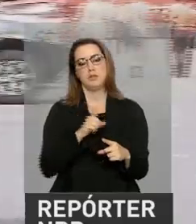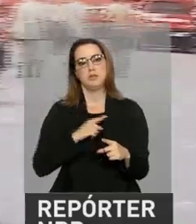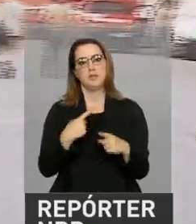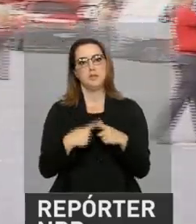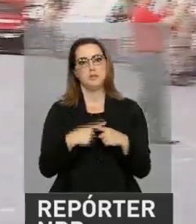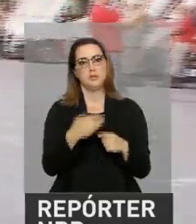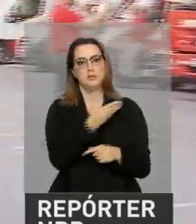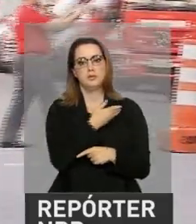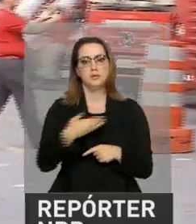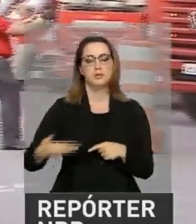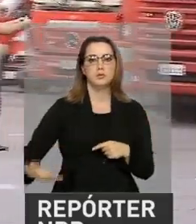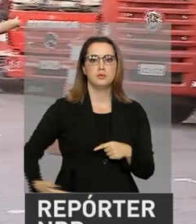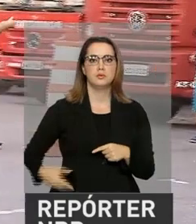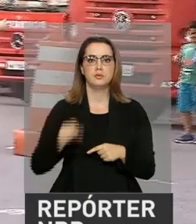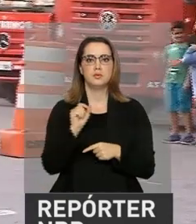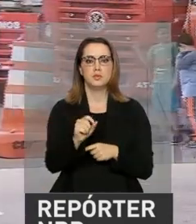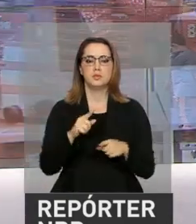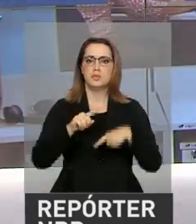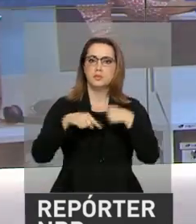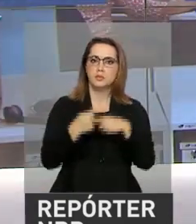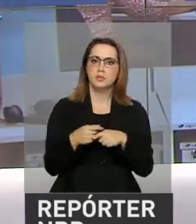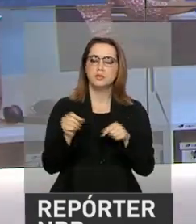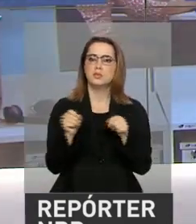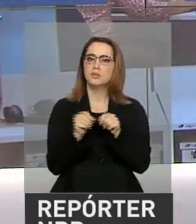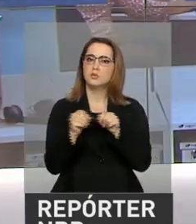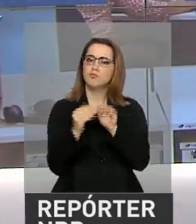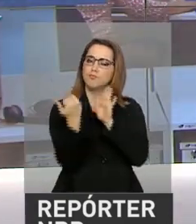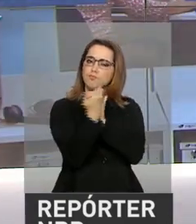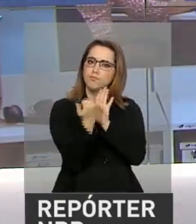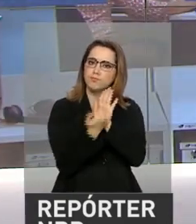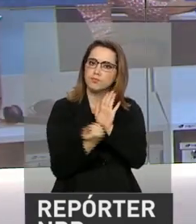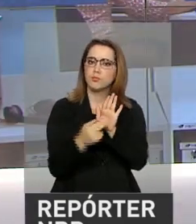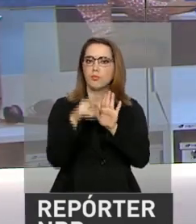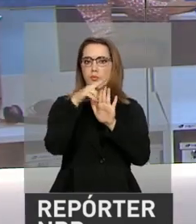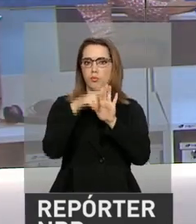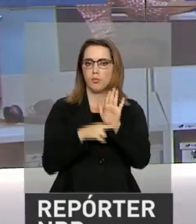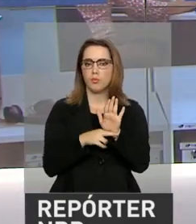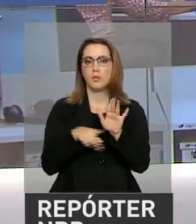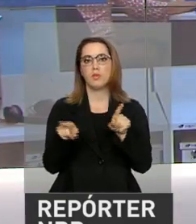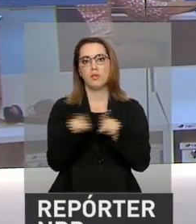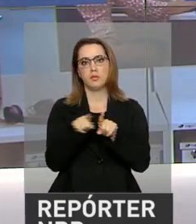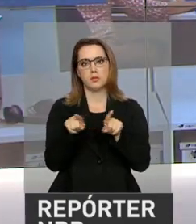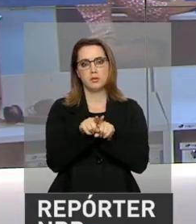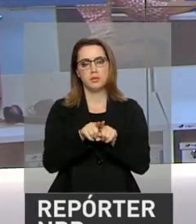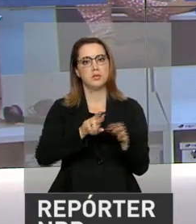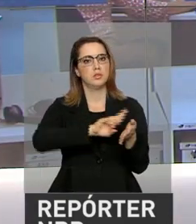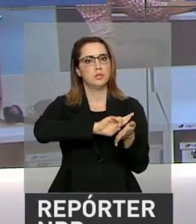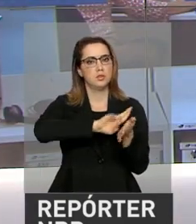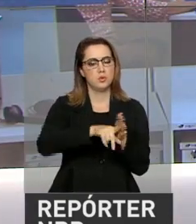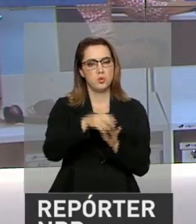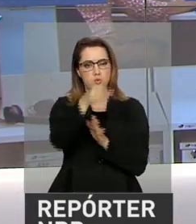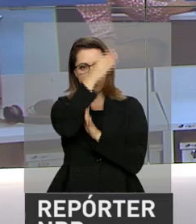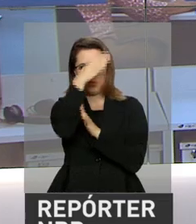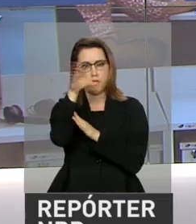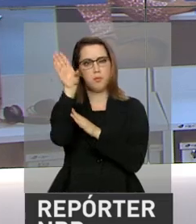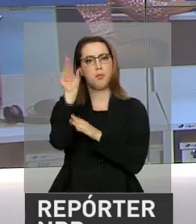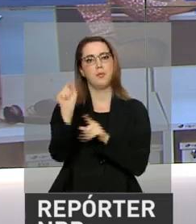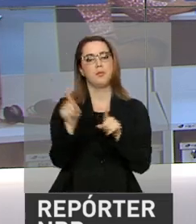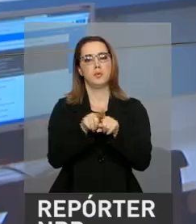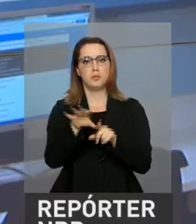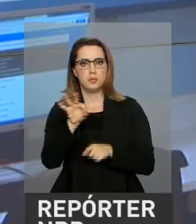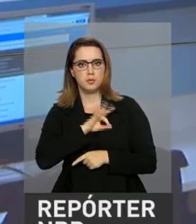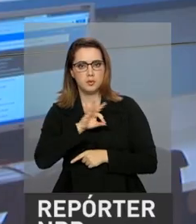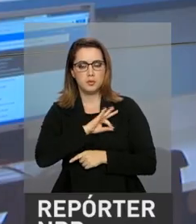dificuldades em cumprir as regras do edital além de Bombeiros estão sendo capacitados policiais militares e